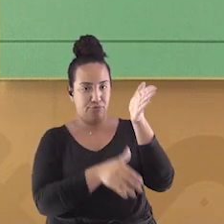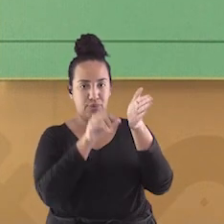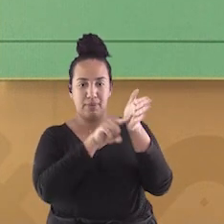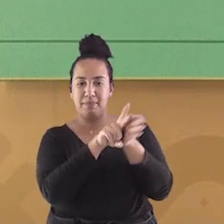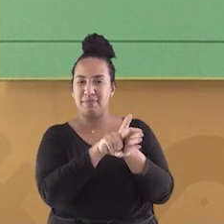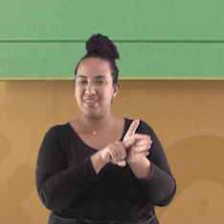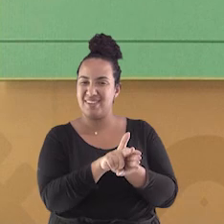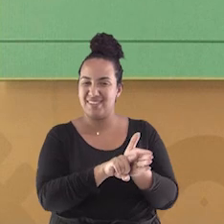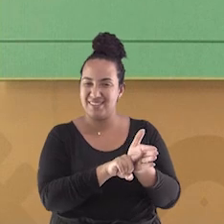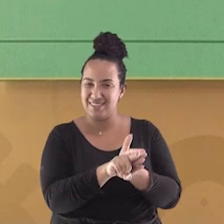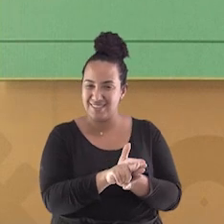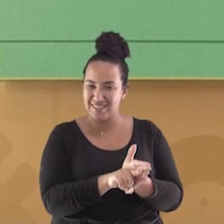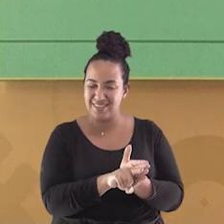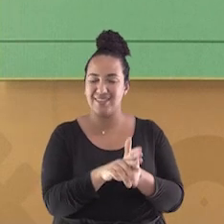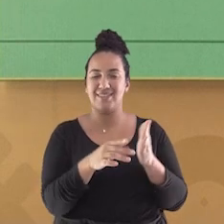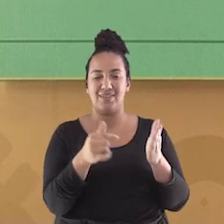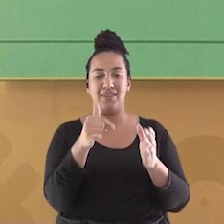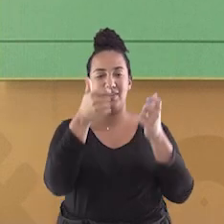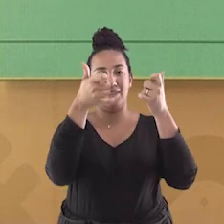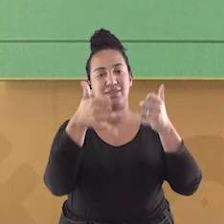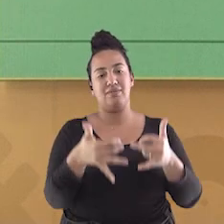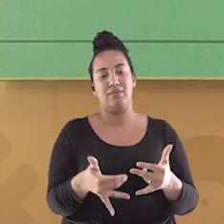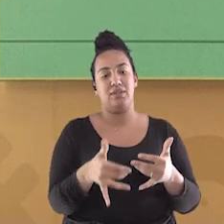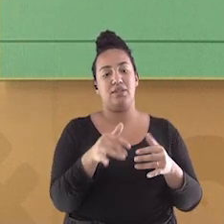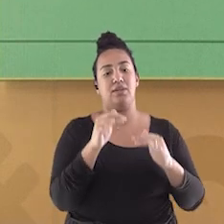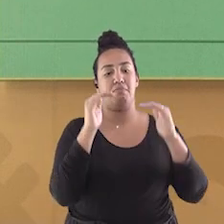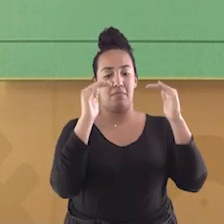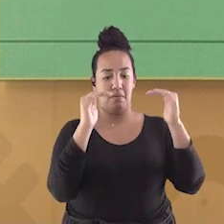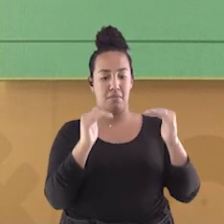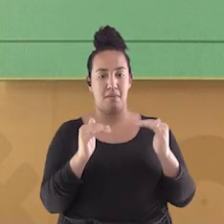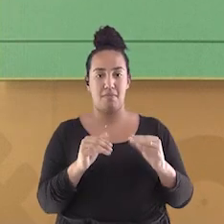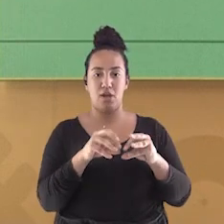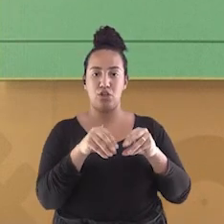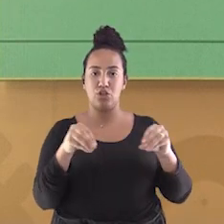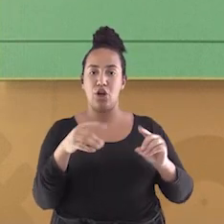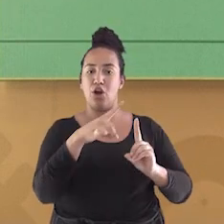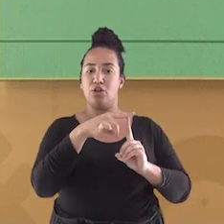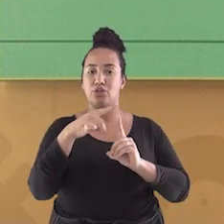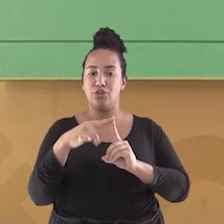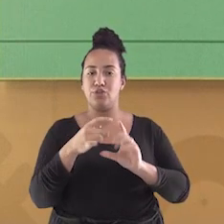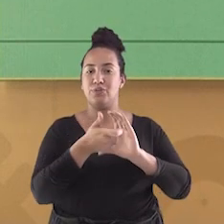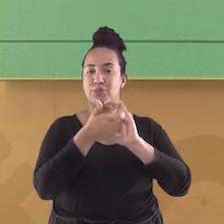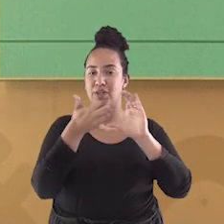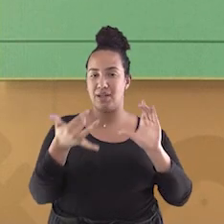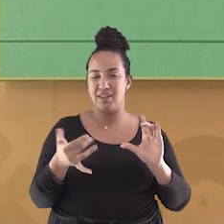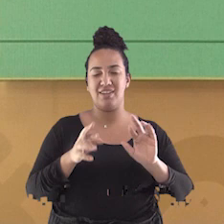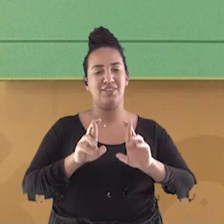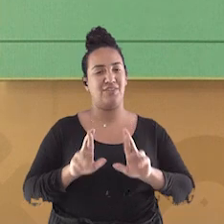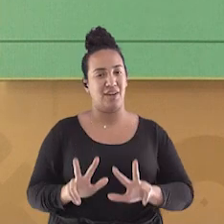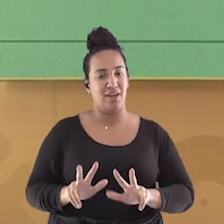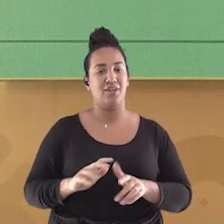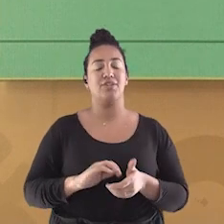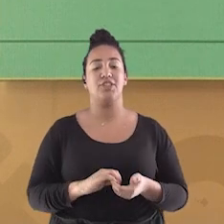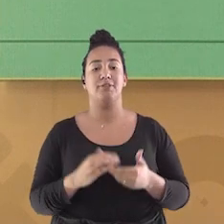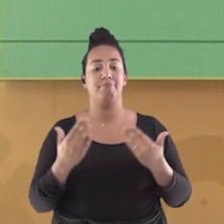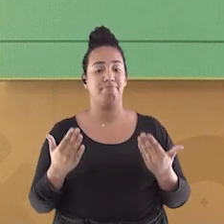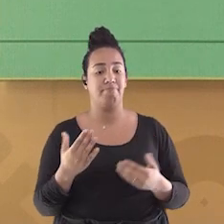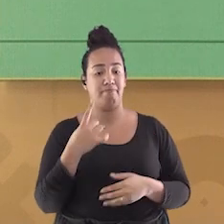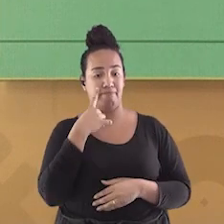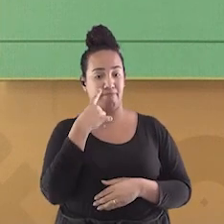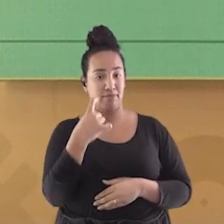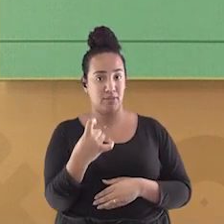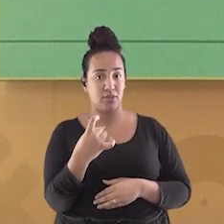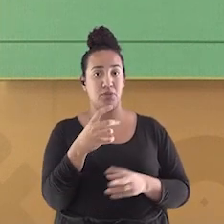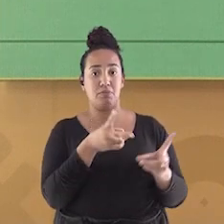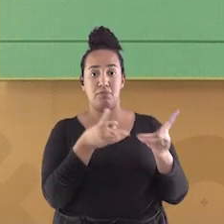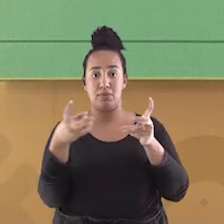ele explica as diferenças e características de alguns solos e rochas. É interessante observar que ele